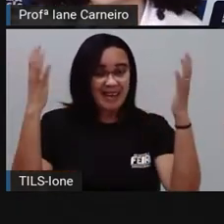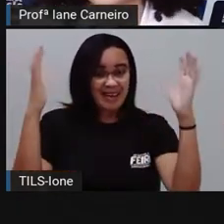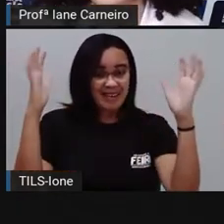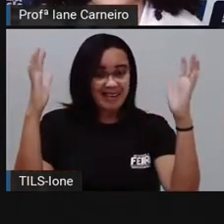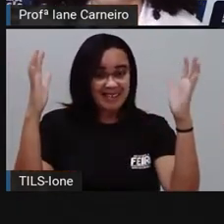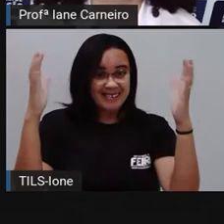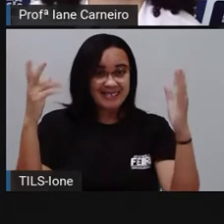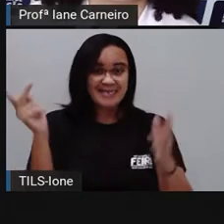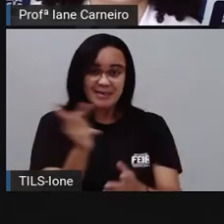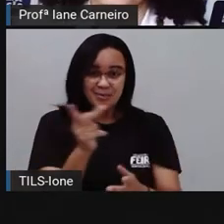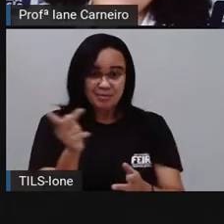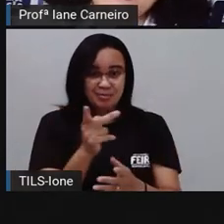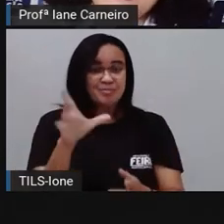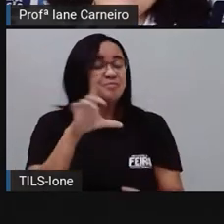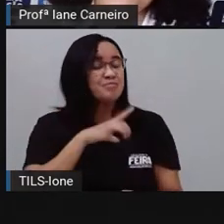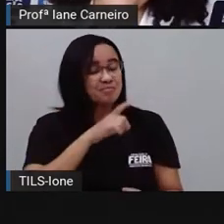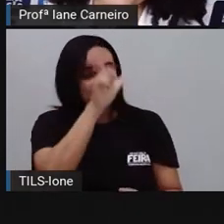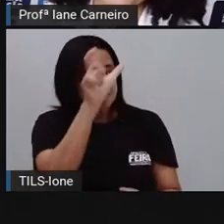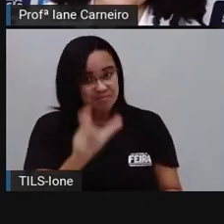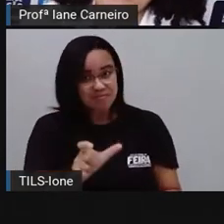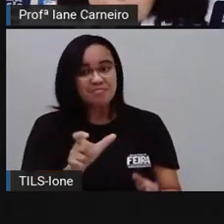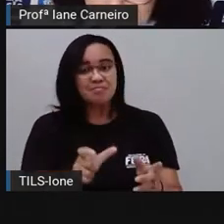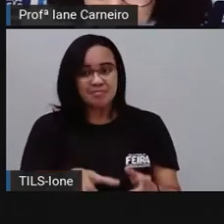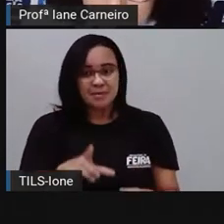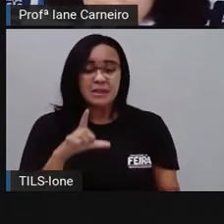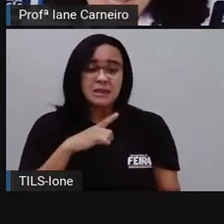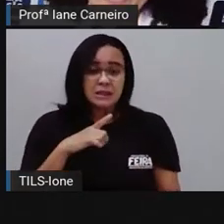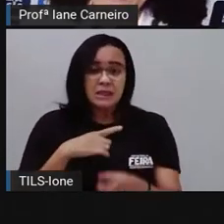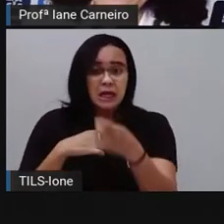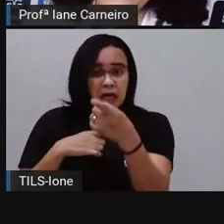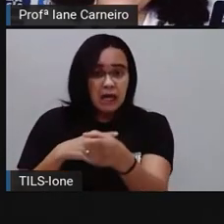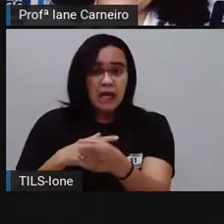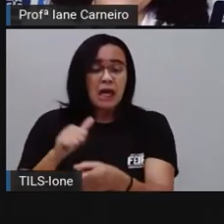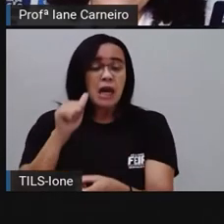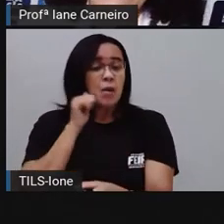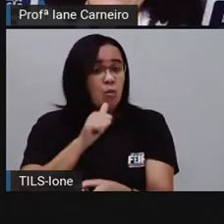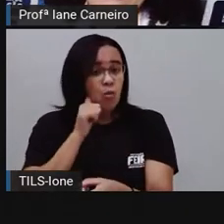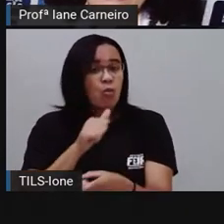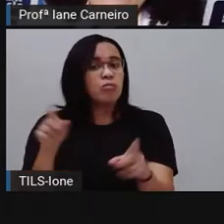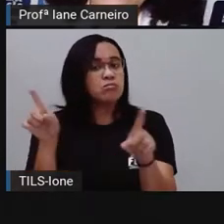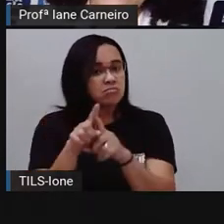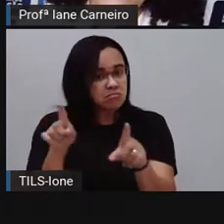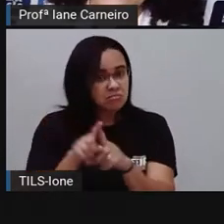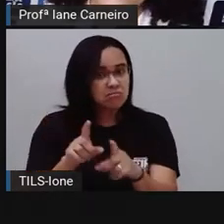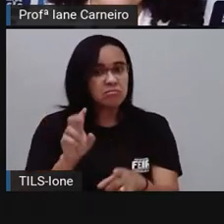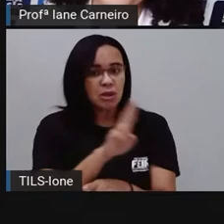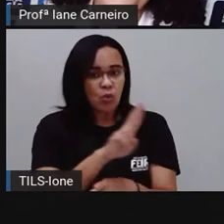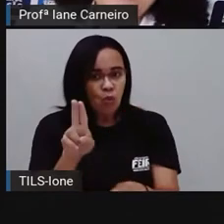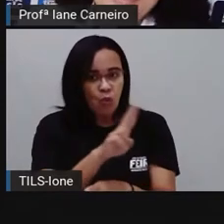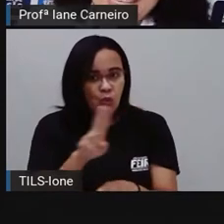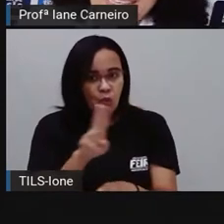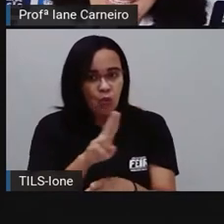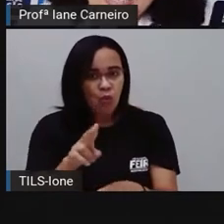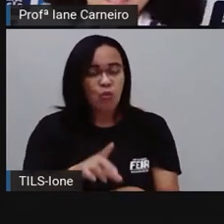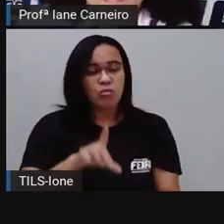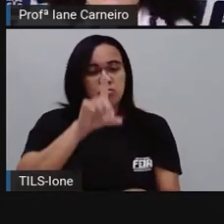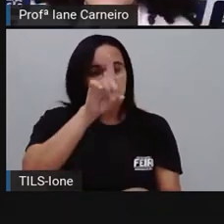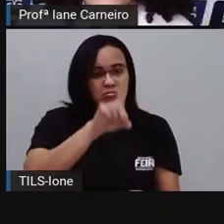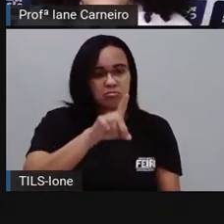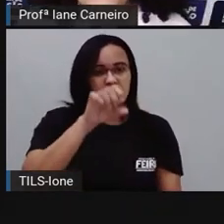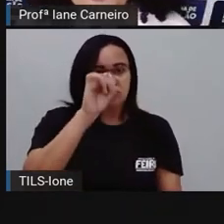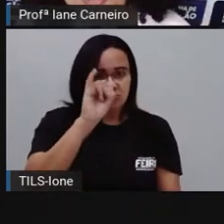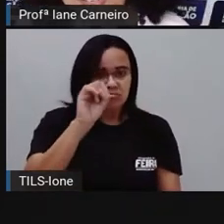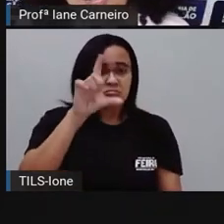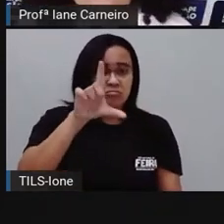duas personalidades felizes. E essa senhora aqui, ó, é a Dilma Ferreira, né?